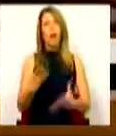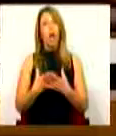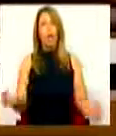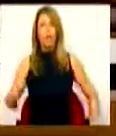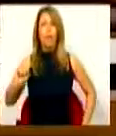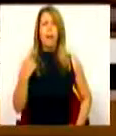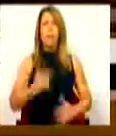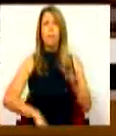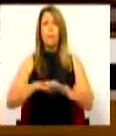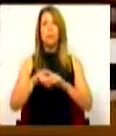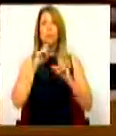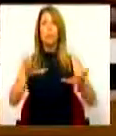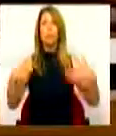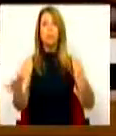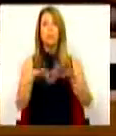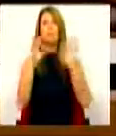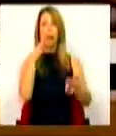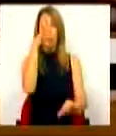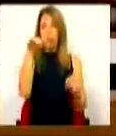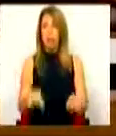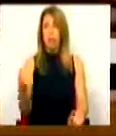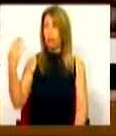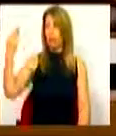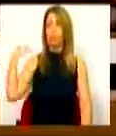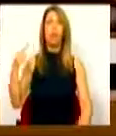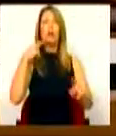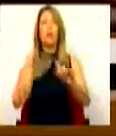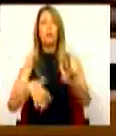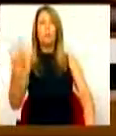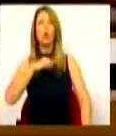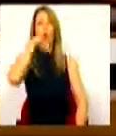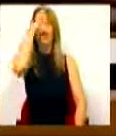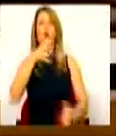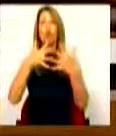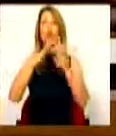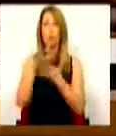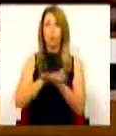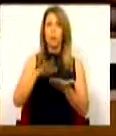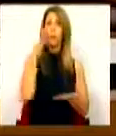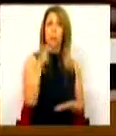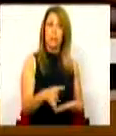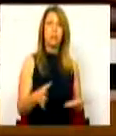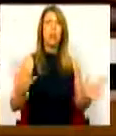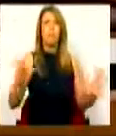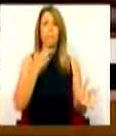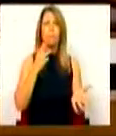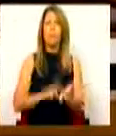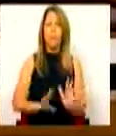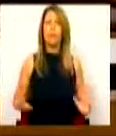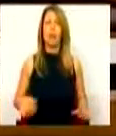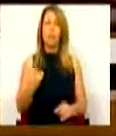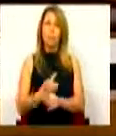antes, conforme referiu recentemente na Assembleia o Sr. Ministro das Infraestruturas. Mas, em boa verdade, e apesar de